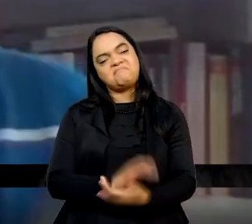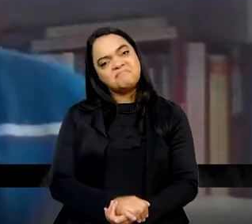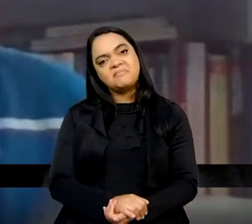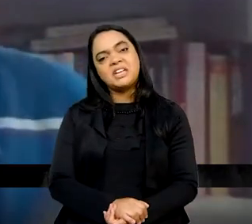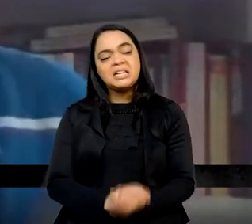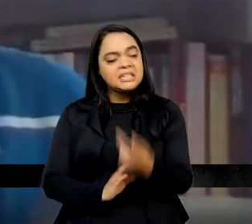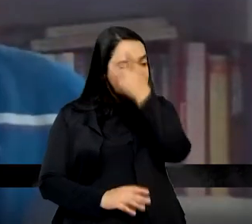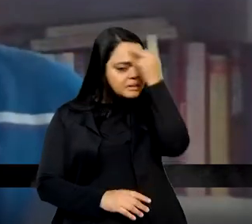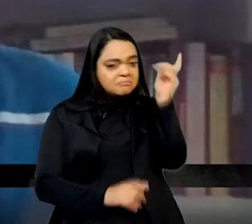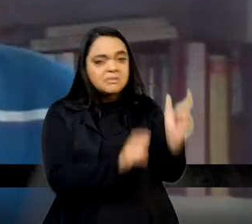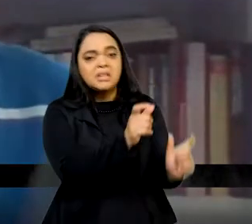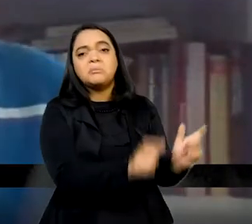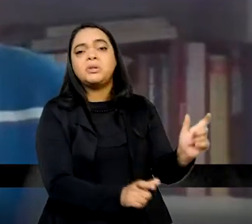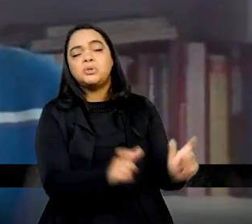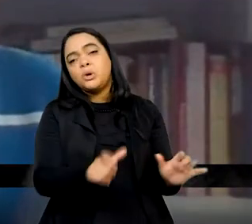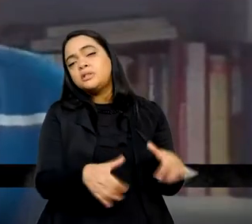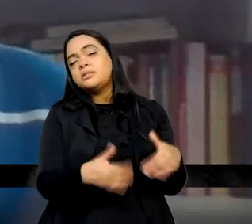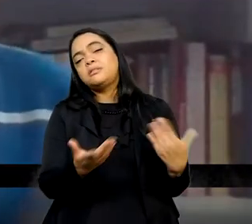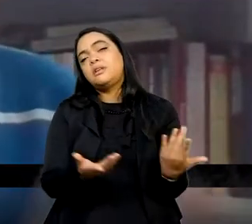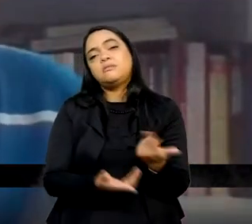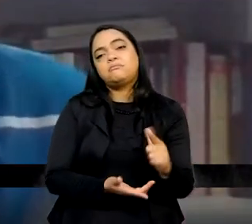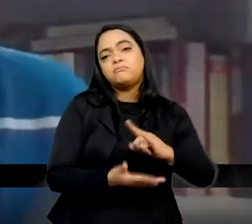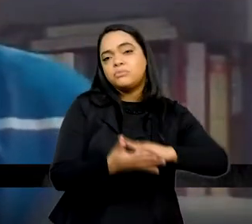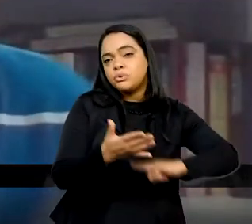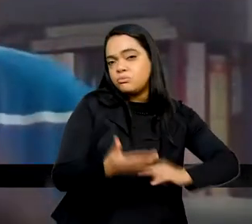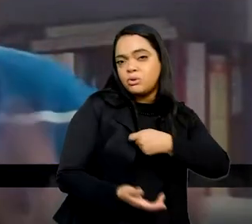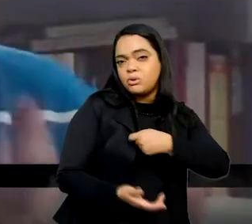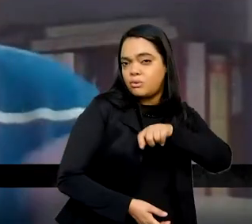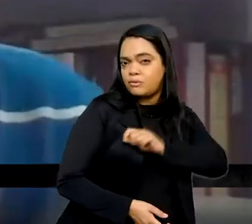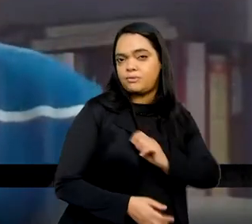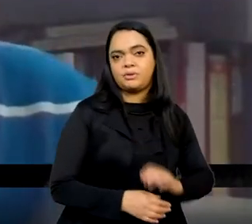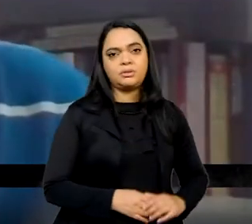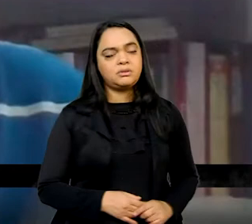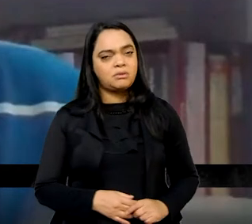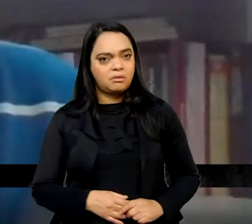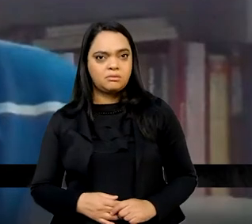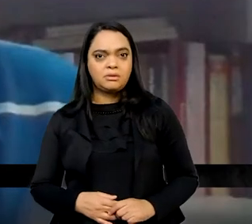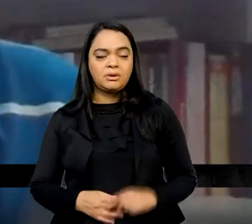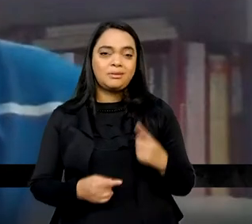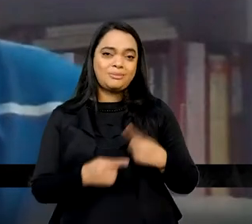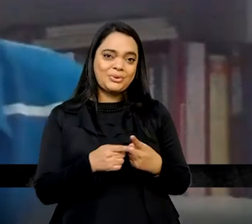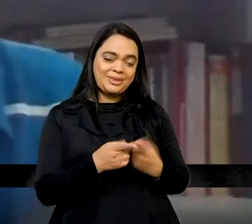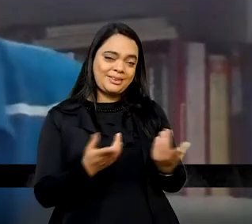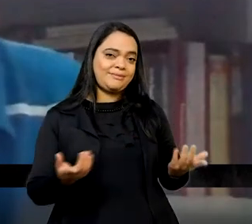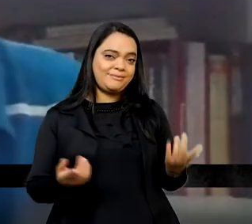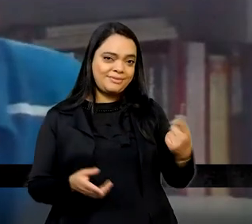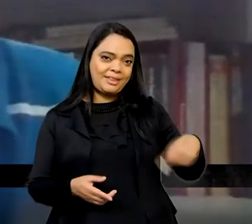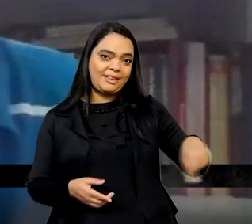essas pessoas, né? Até porque, como não escreve, normalmente,